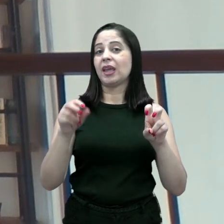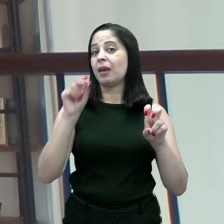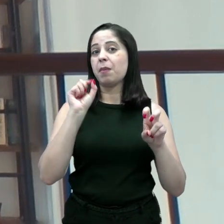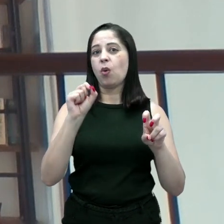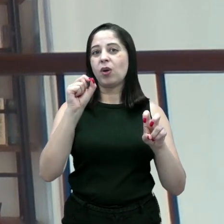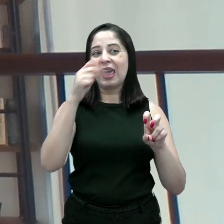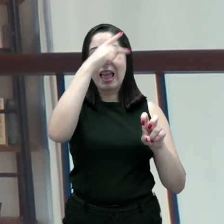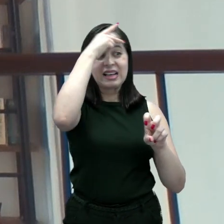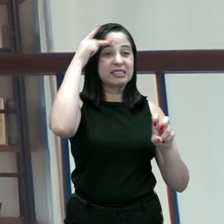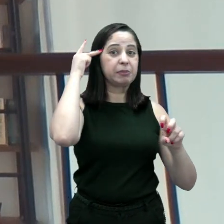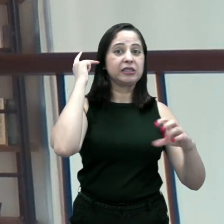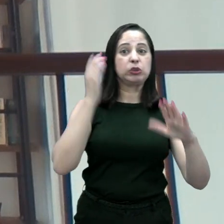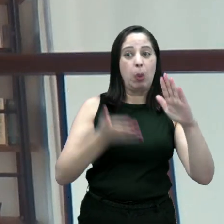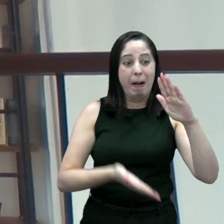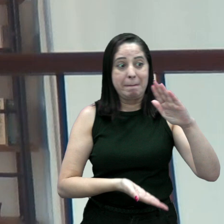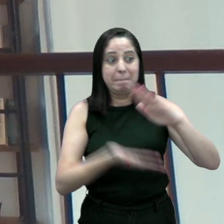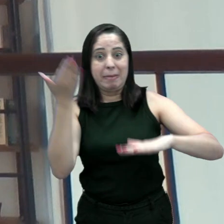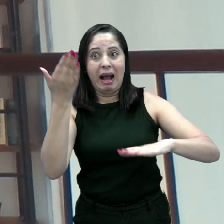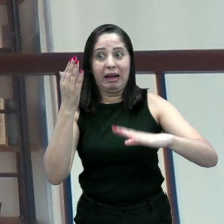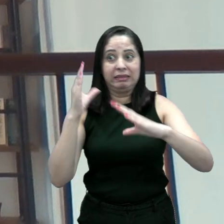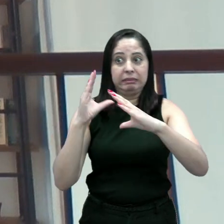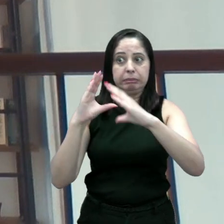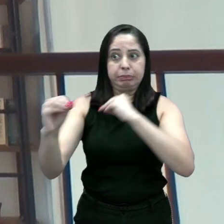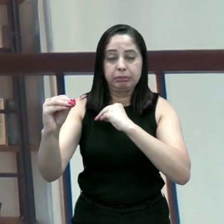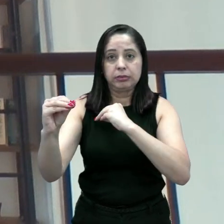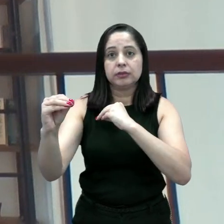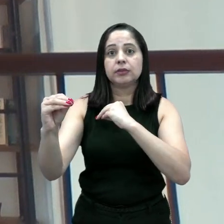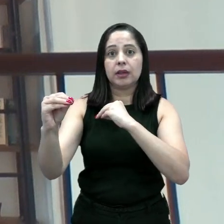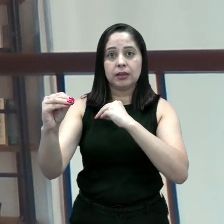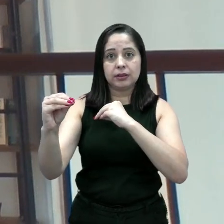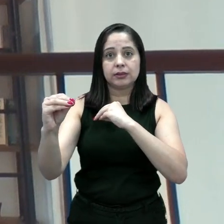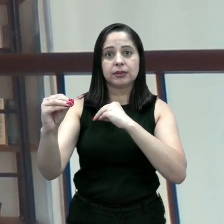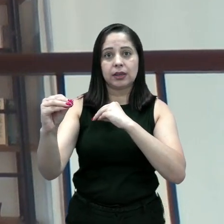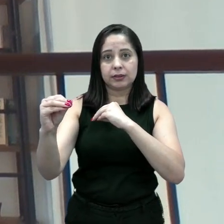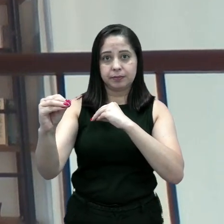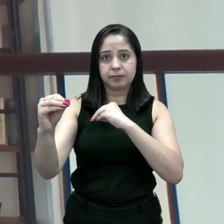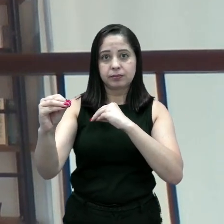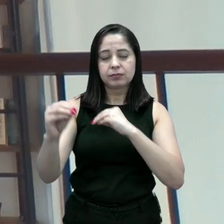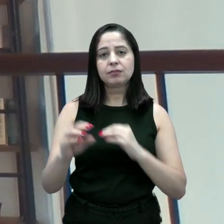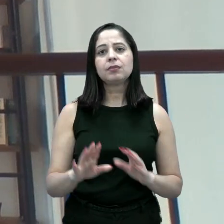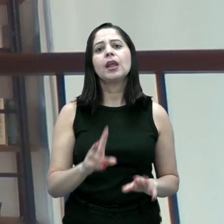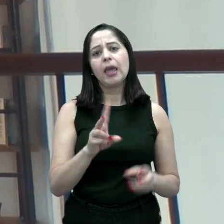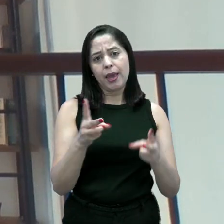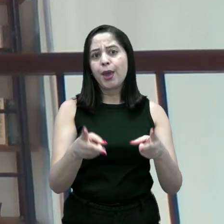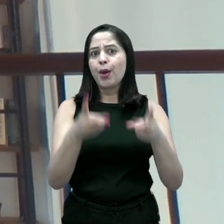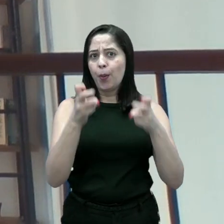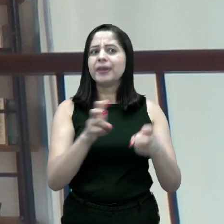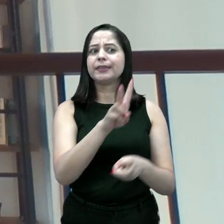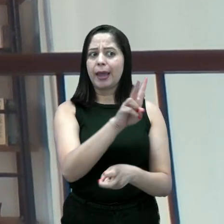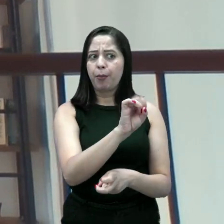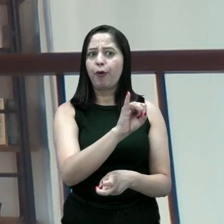forçados, que vai ficar cada vez mais latente esse processo